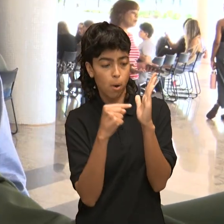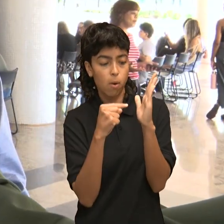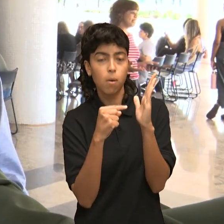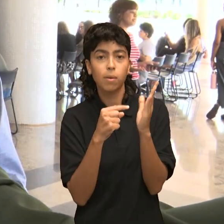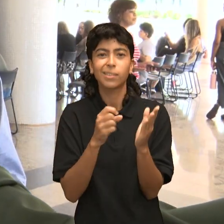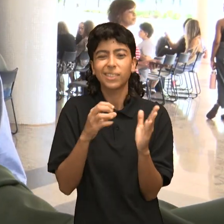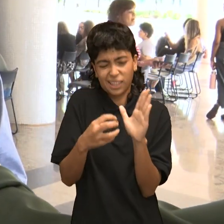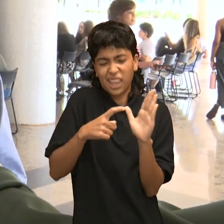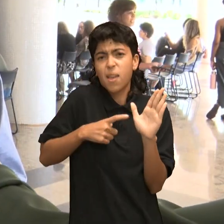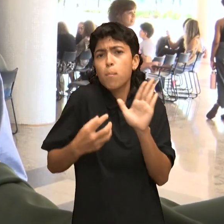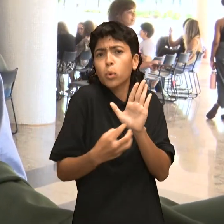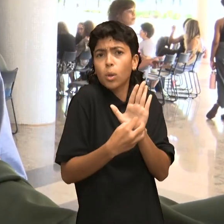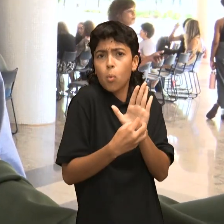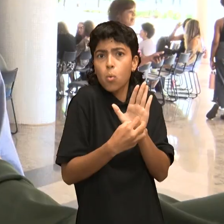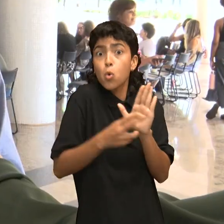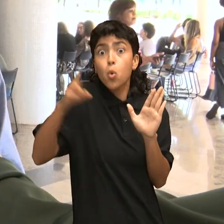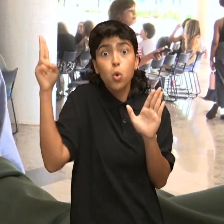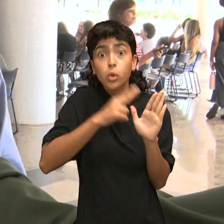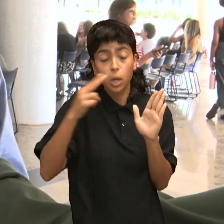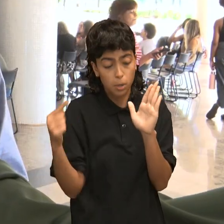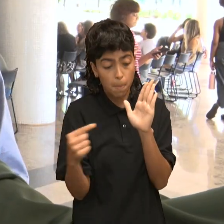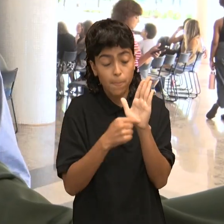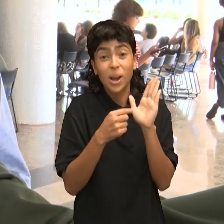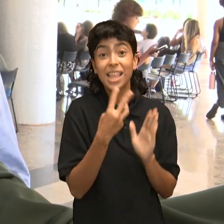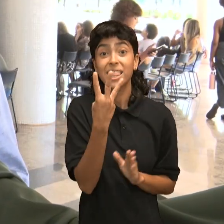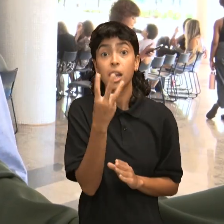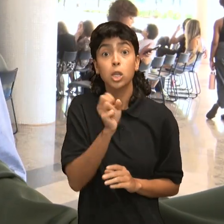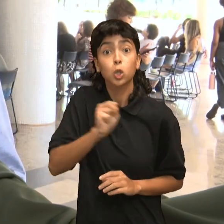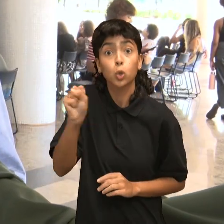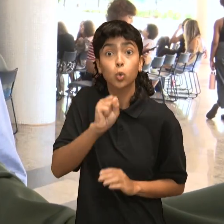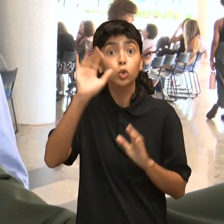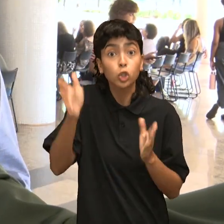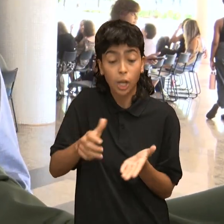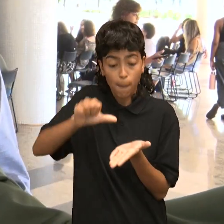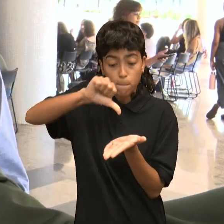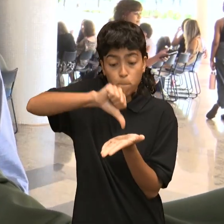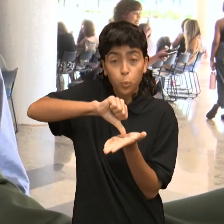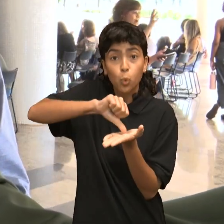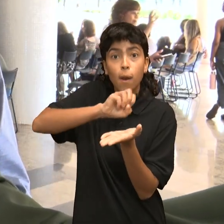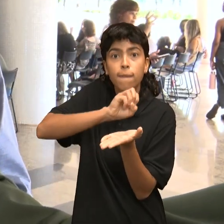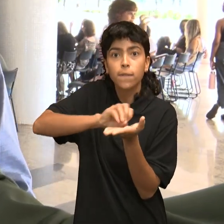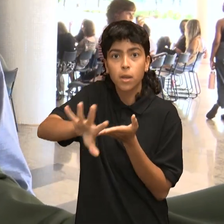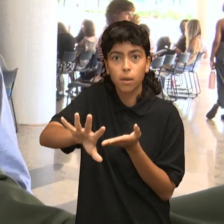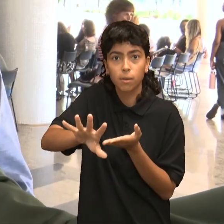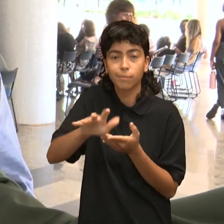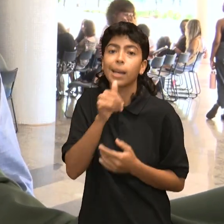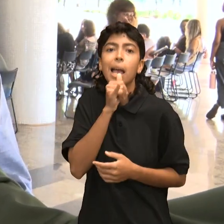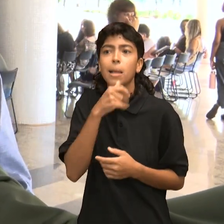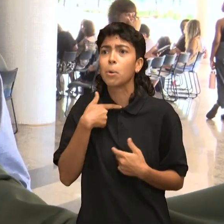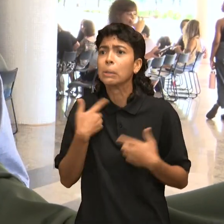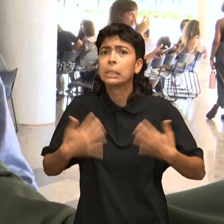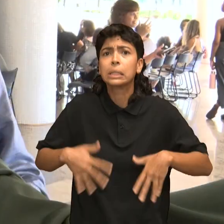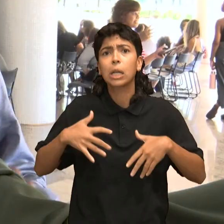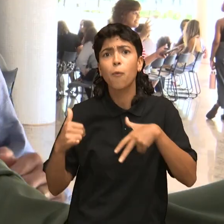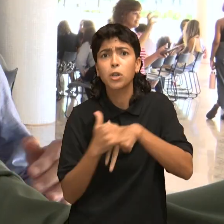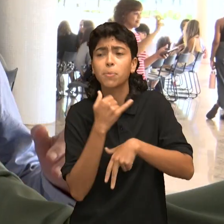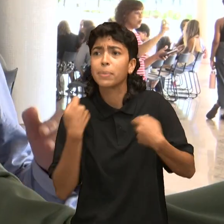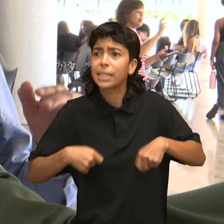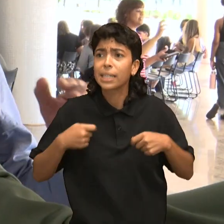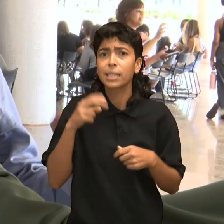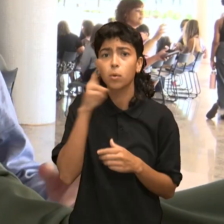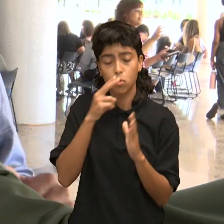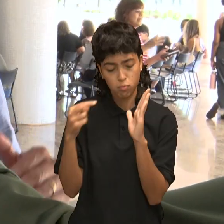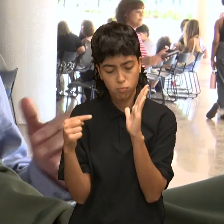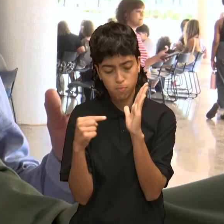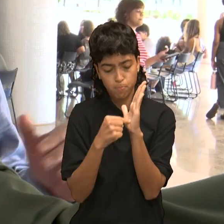você acionar o botão de pânico, 3 segundos, ele já vai dar a sua localização direto para a central. A central tem contato com os vigilantes